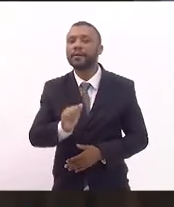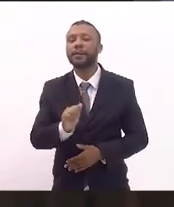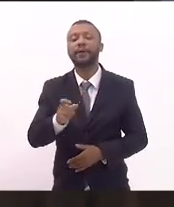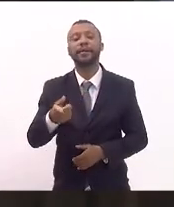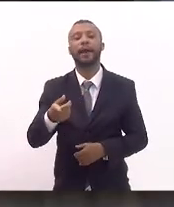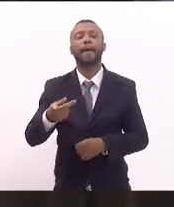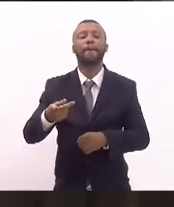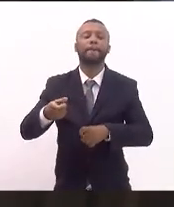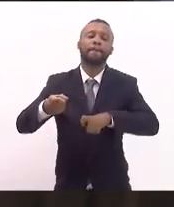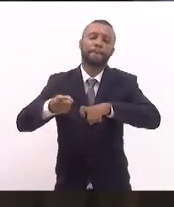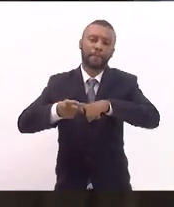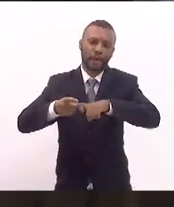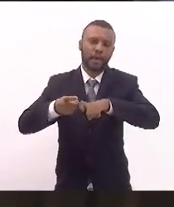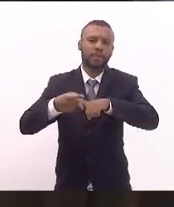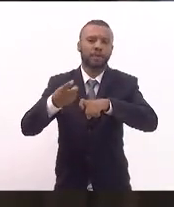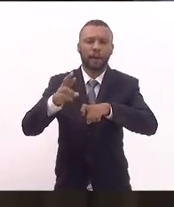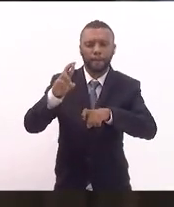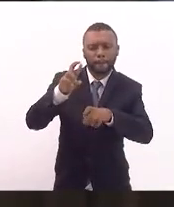médica perito.